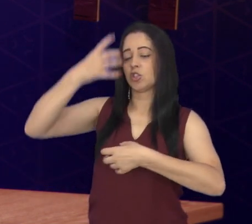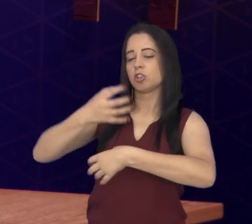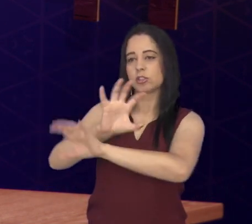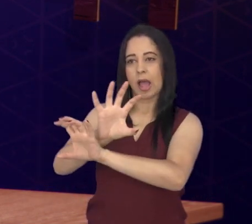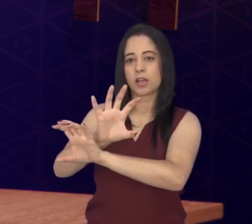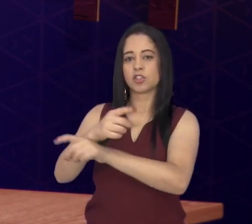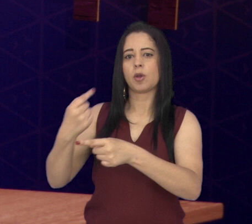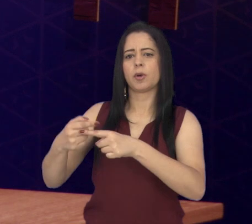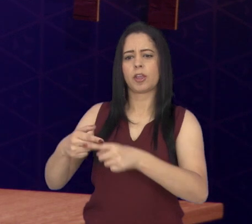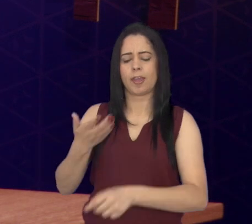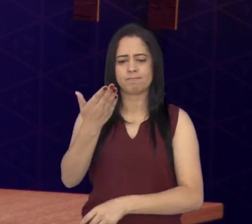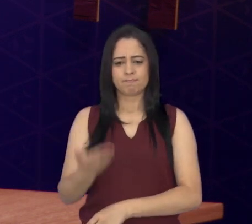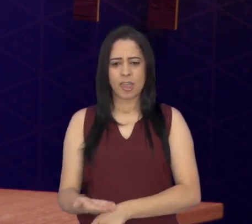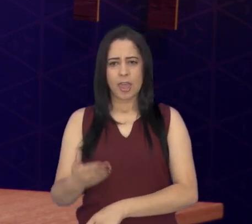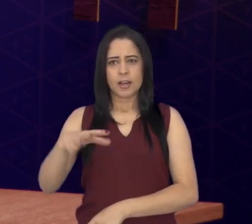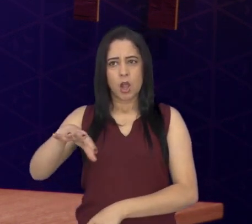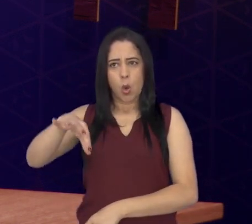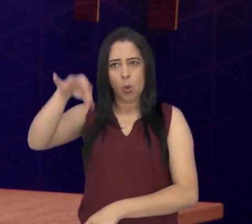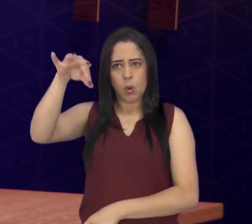hoje porque é um líder que,